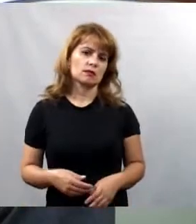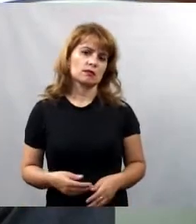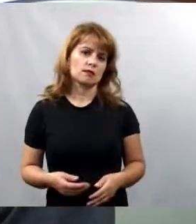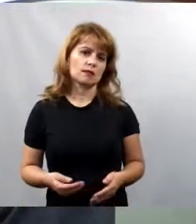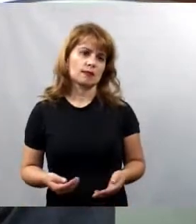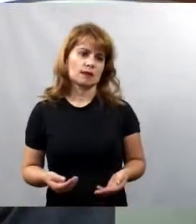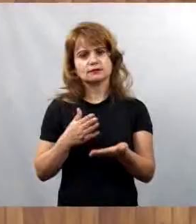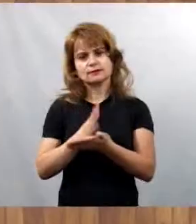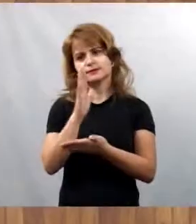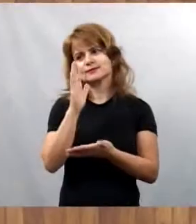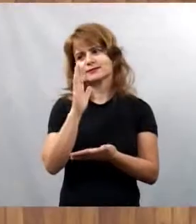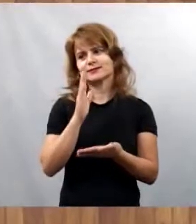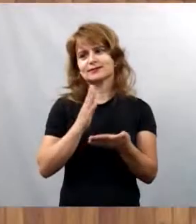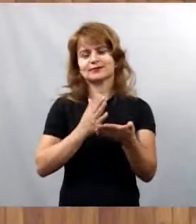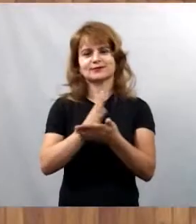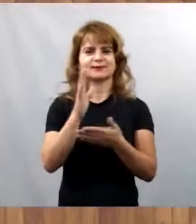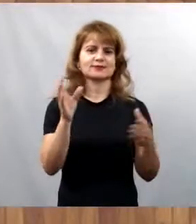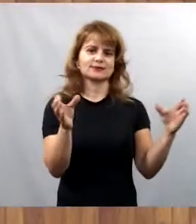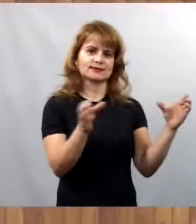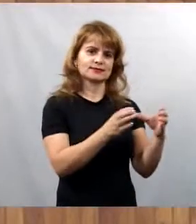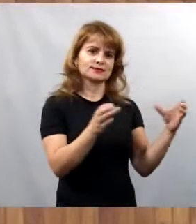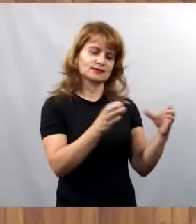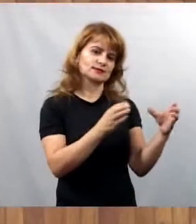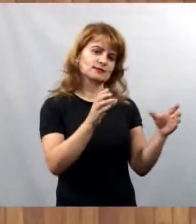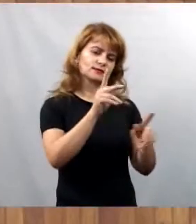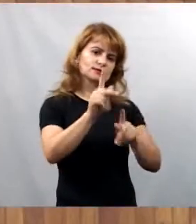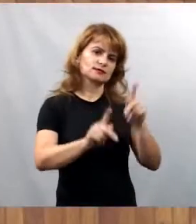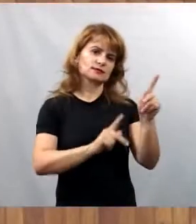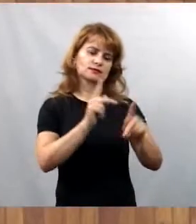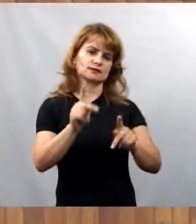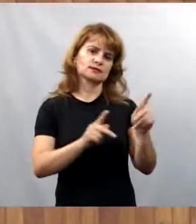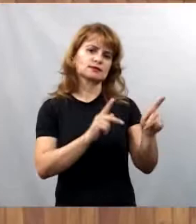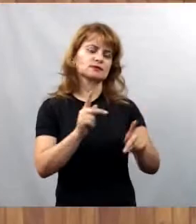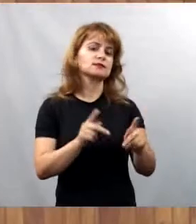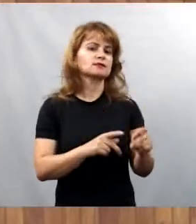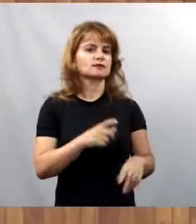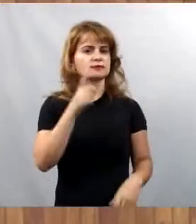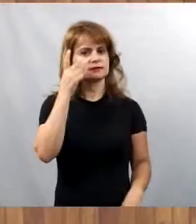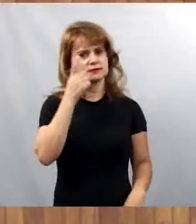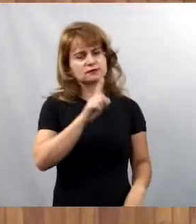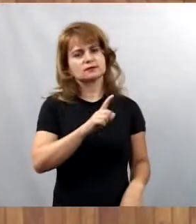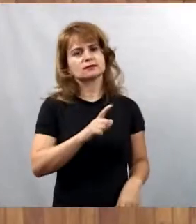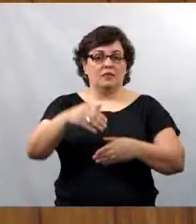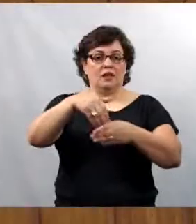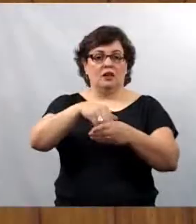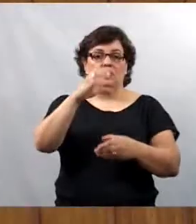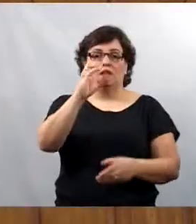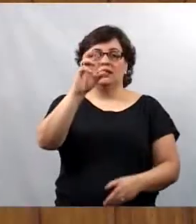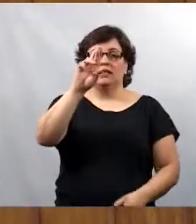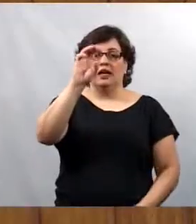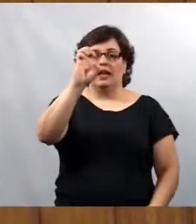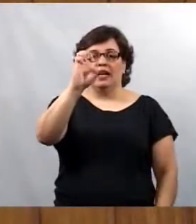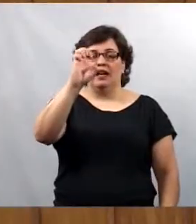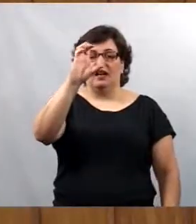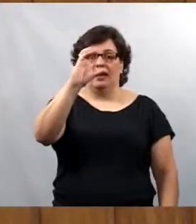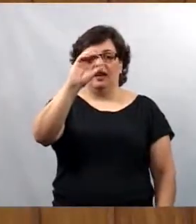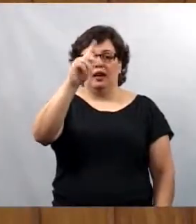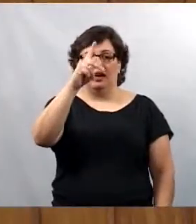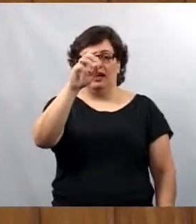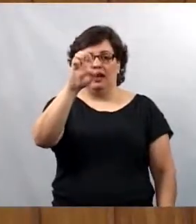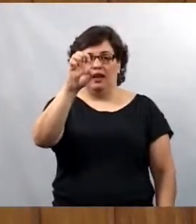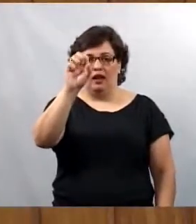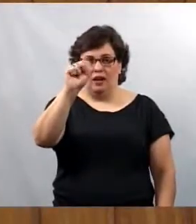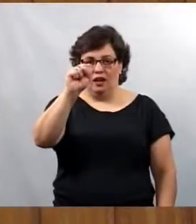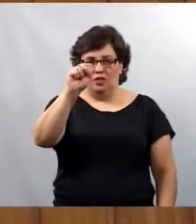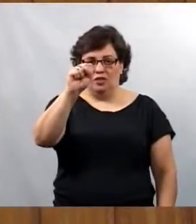sobre o autismo outro projeto aprovado do presidente Luiz Eduardo Nardi trata do reaproveitamento das águas